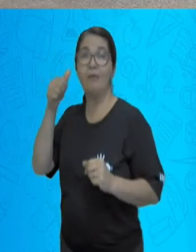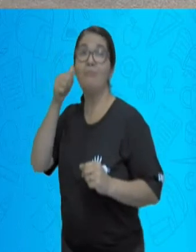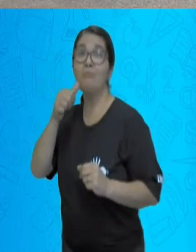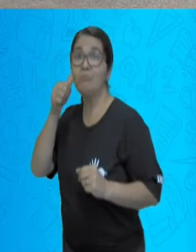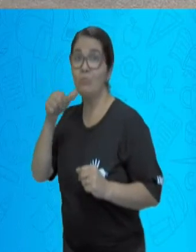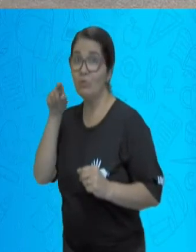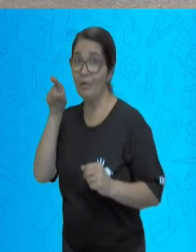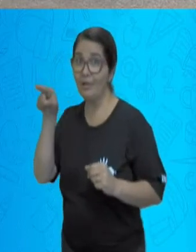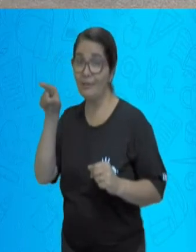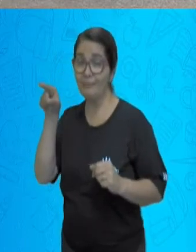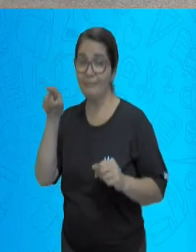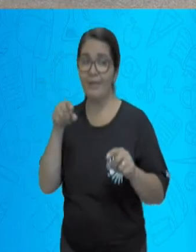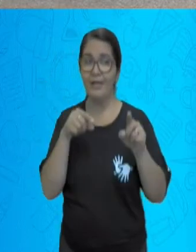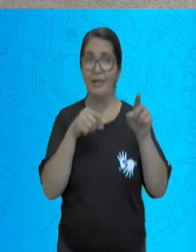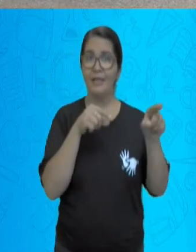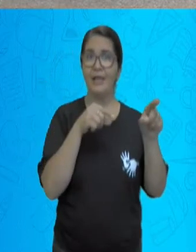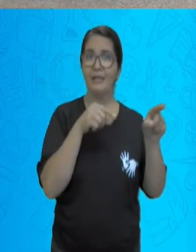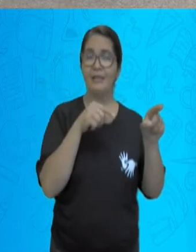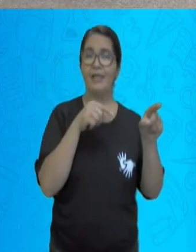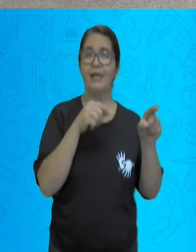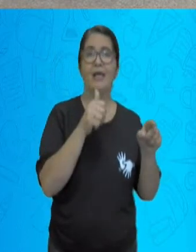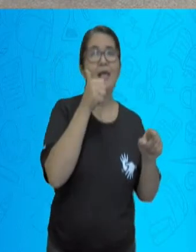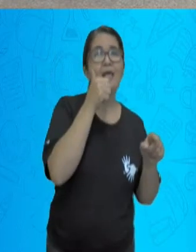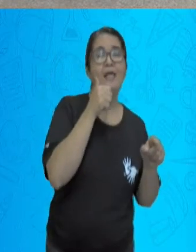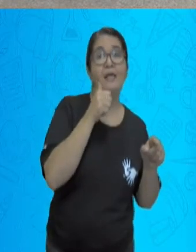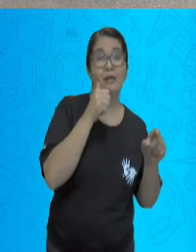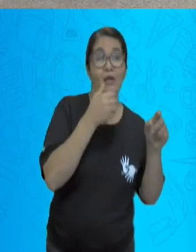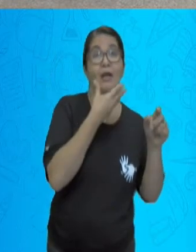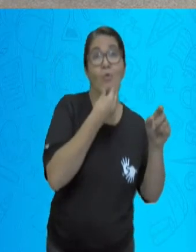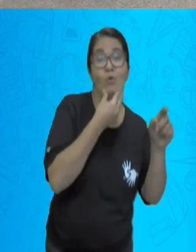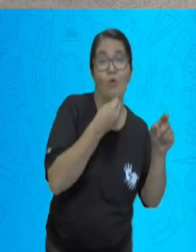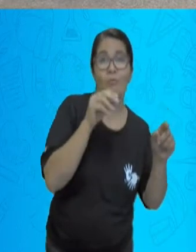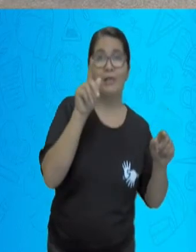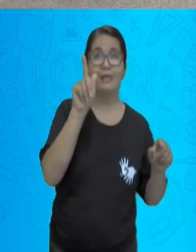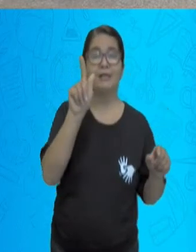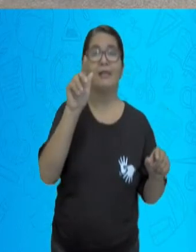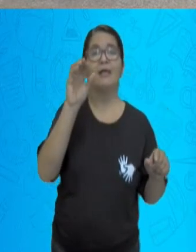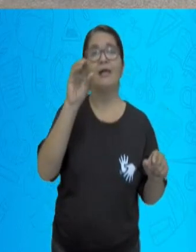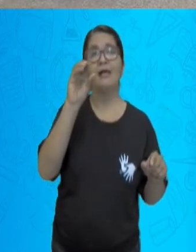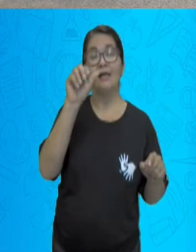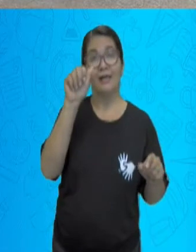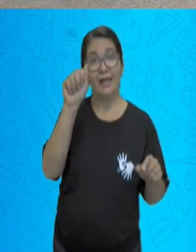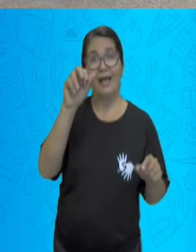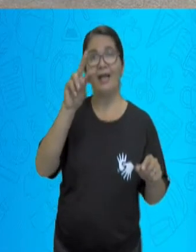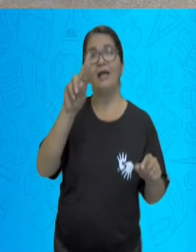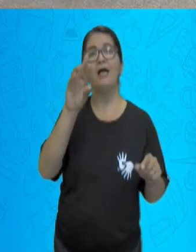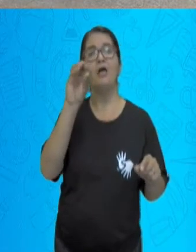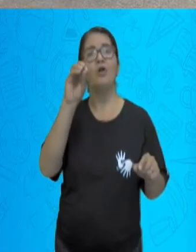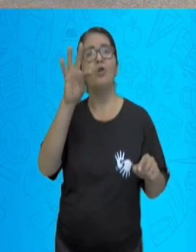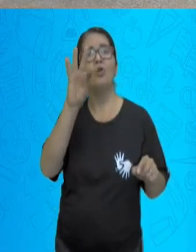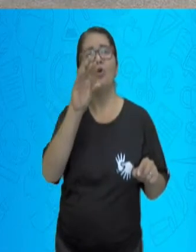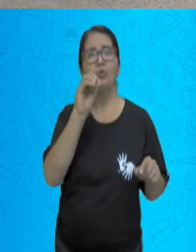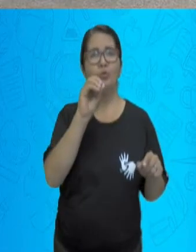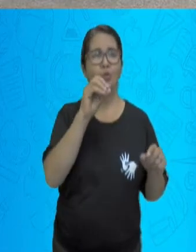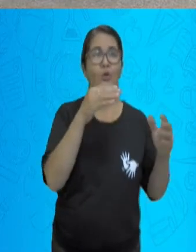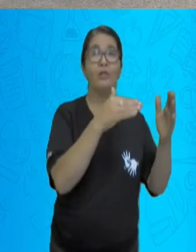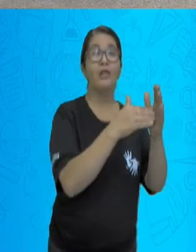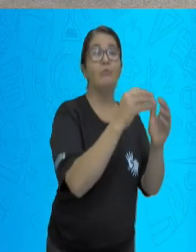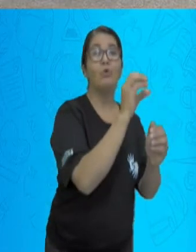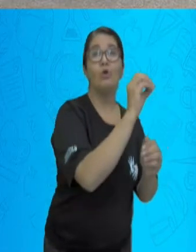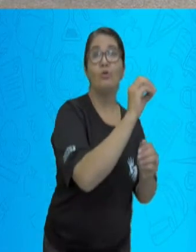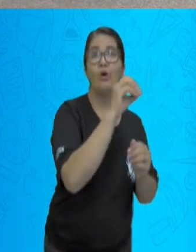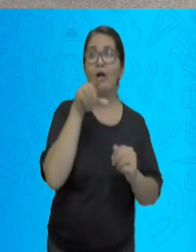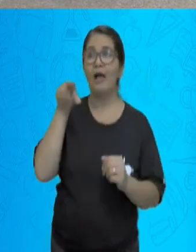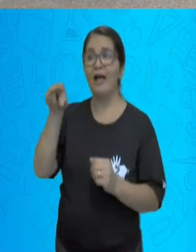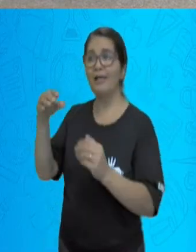a mesma palavra e trocamos a desinência da letra O para o masculino e